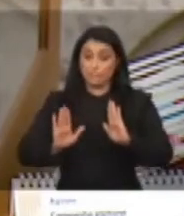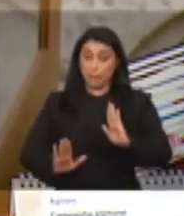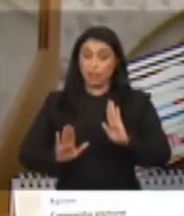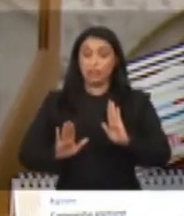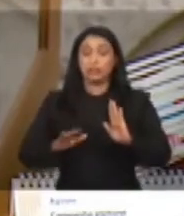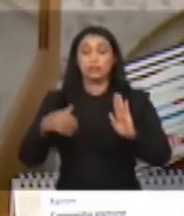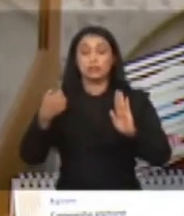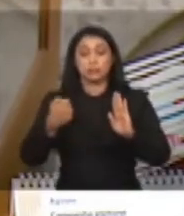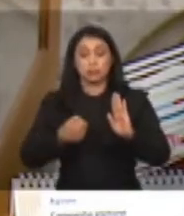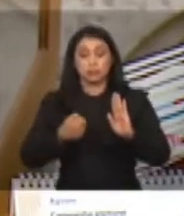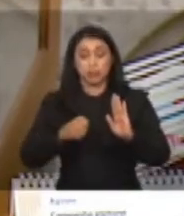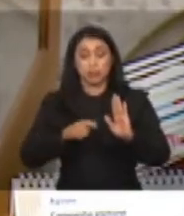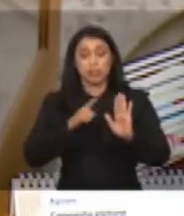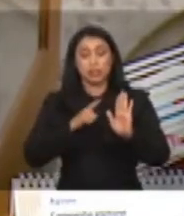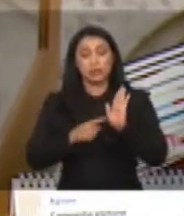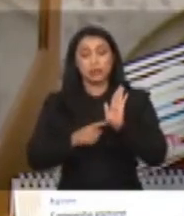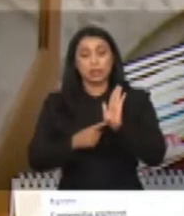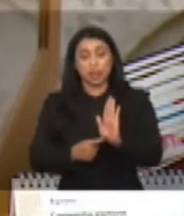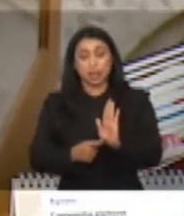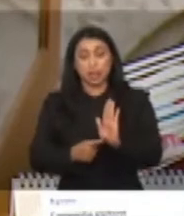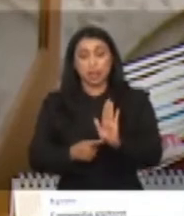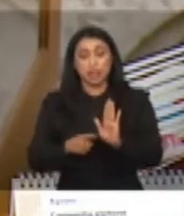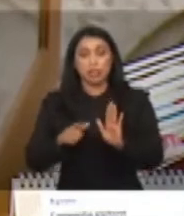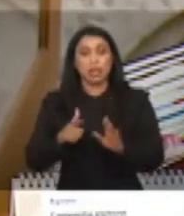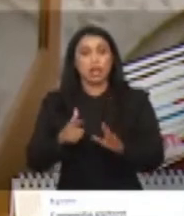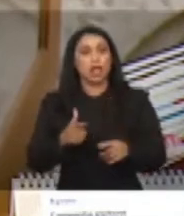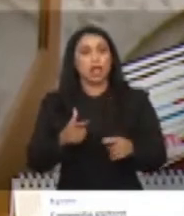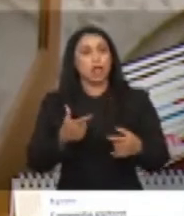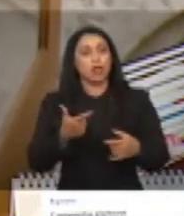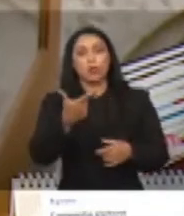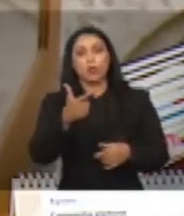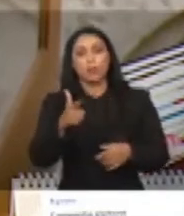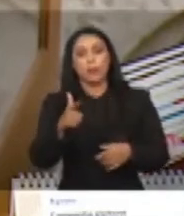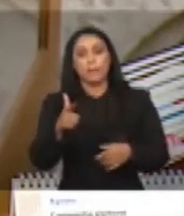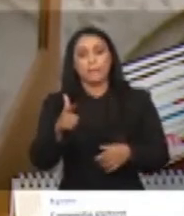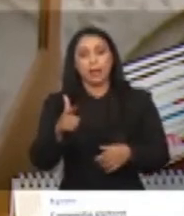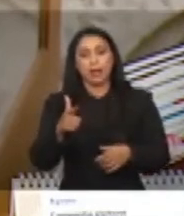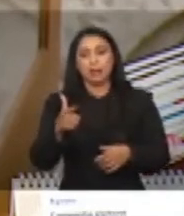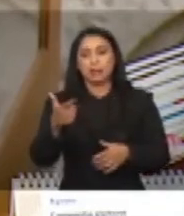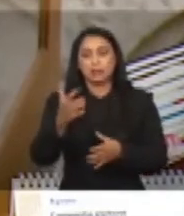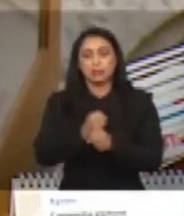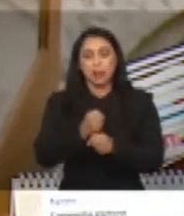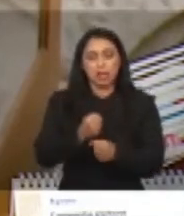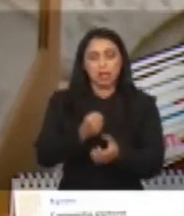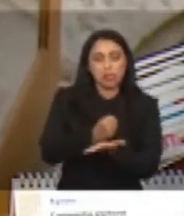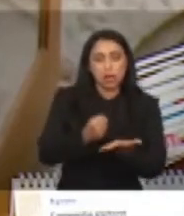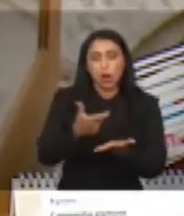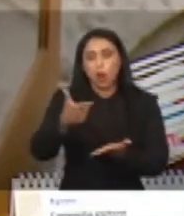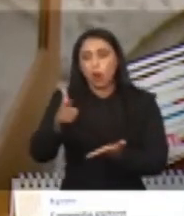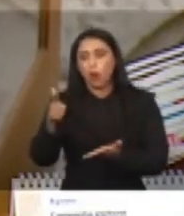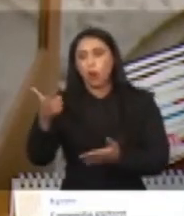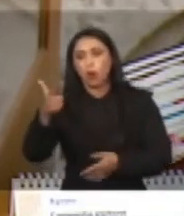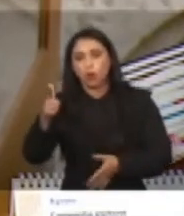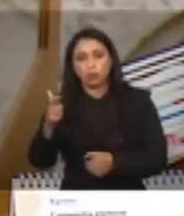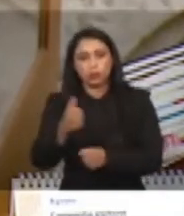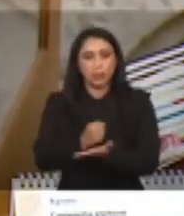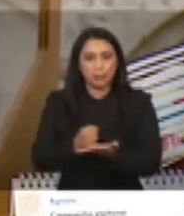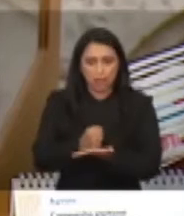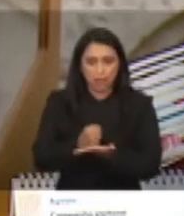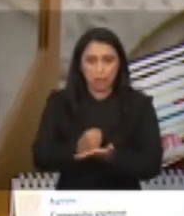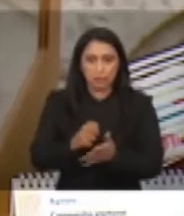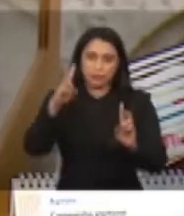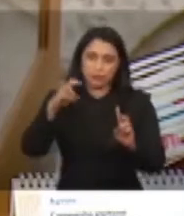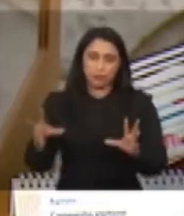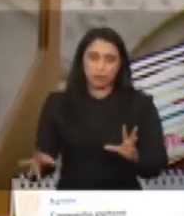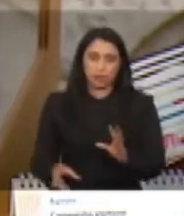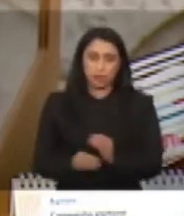haja integral identidade entre uma base e outra, fecho aspas. Mesmo raciocínio aplica-se ao caso data